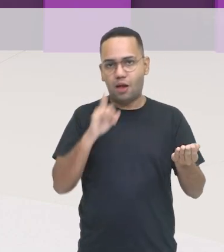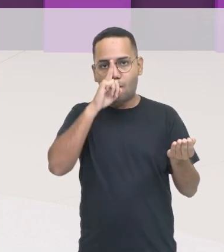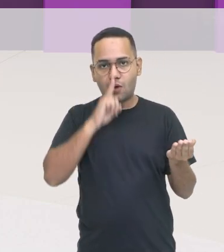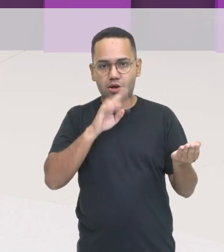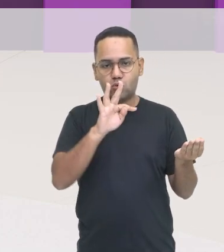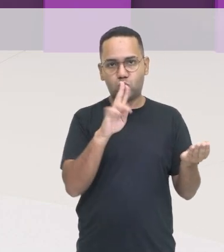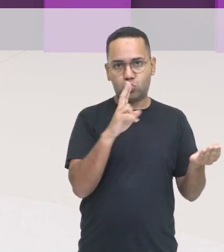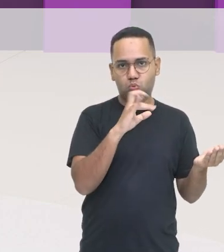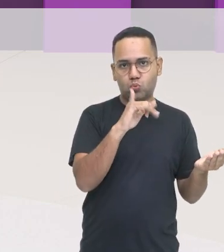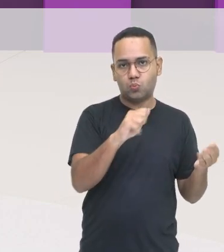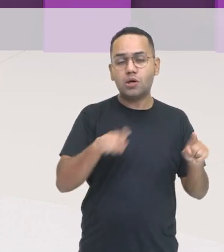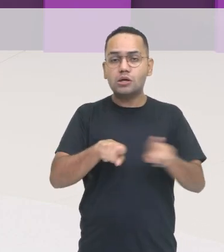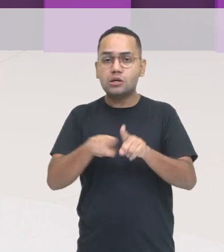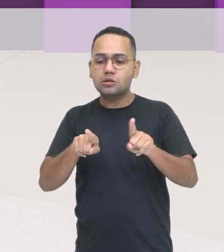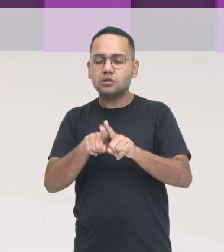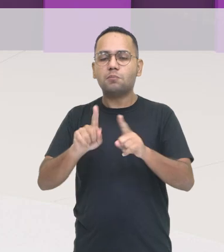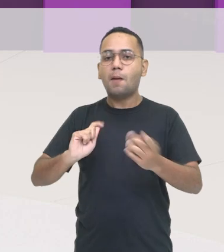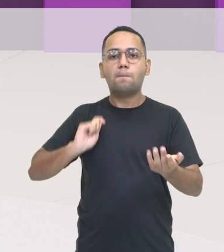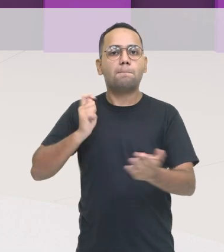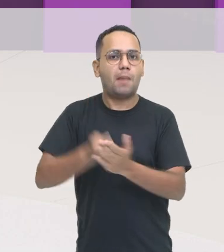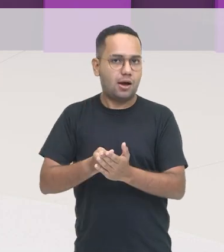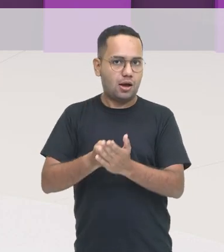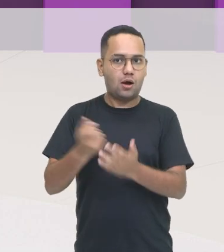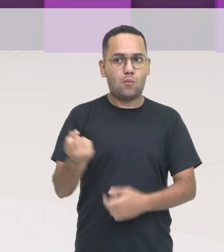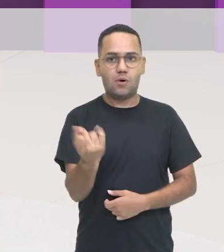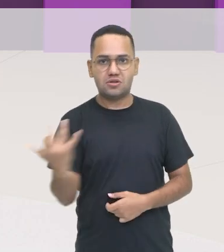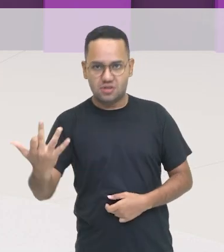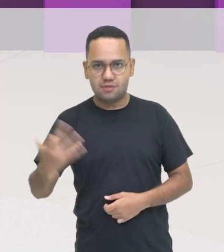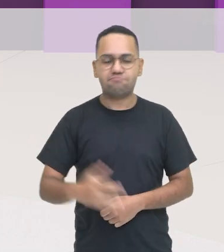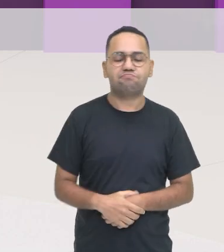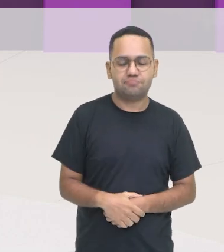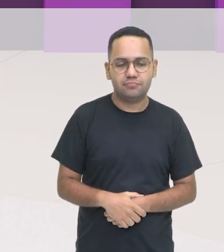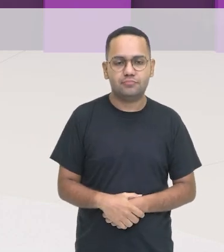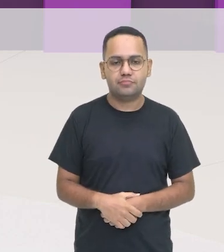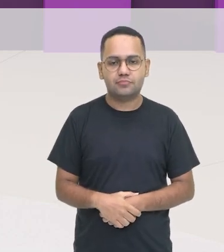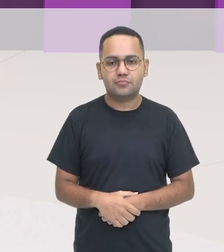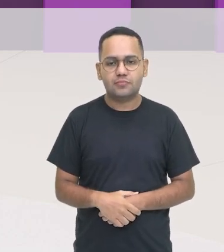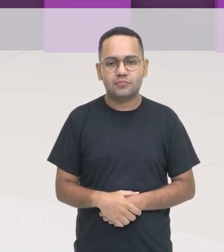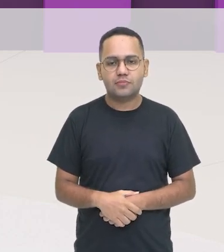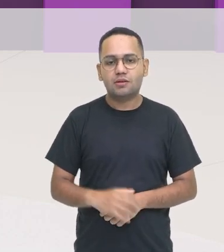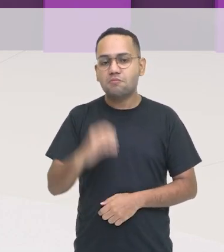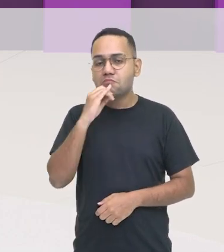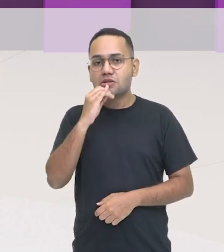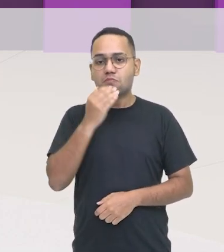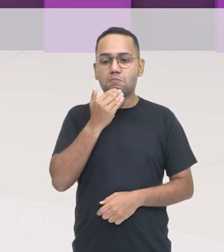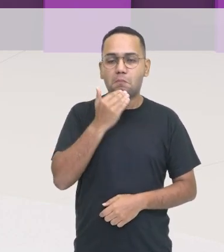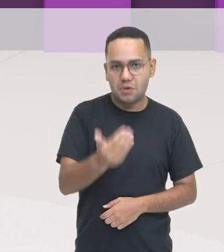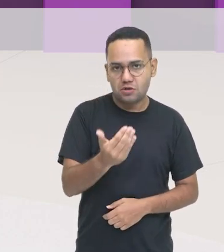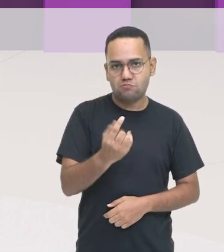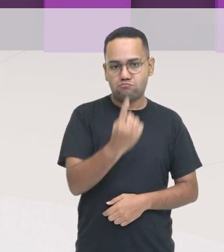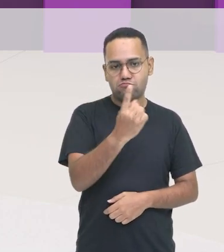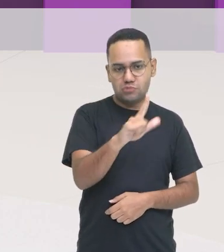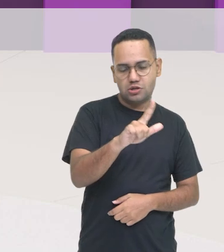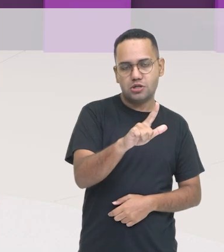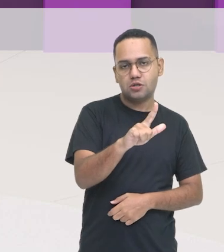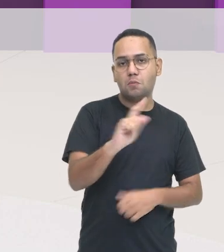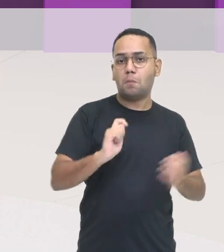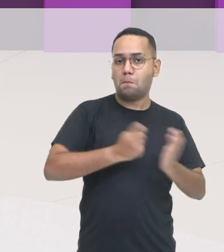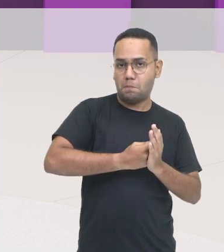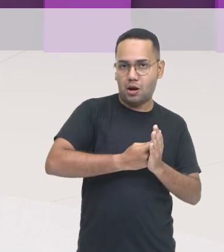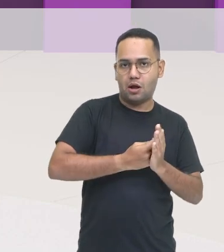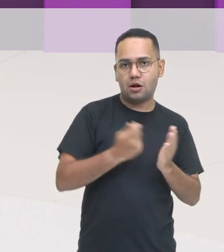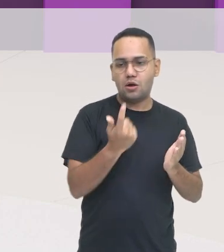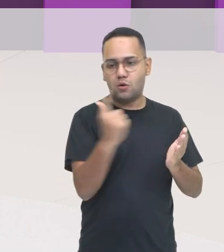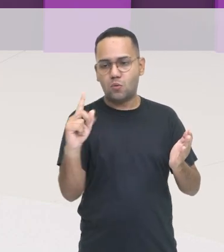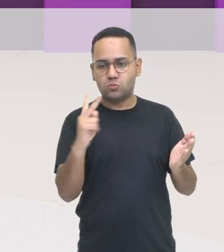no nosso contexto, a gente sabe que quando a gente pede 1 litro, a gente paga um preço, se a gente compra 2 litros, a gente paga um outro preço, e